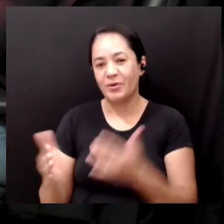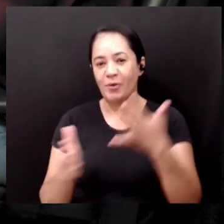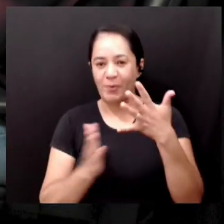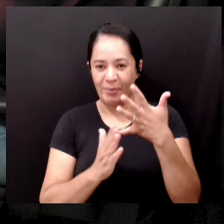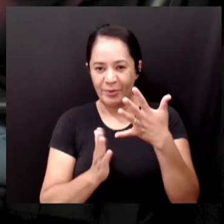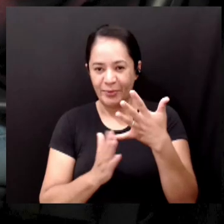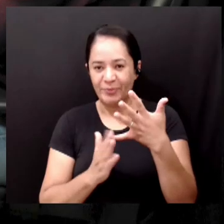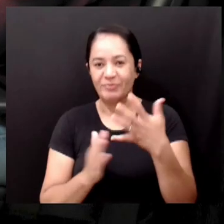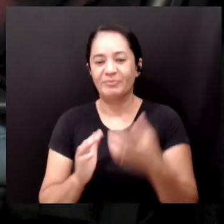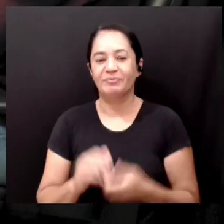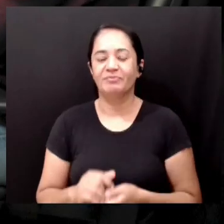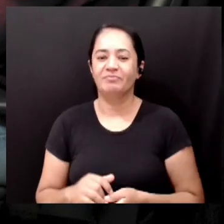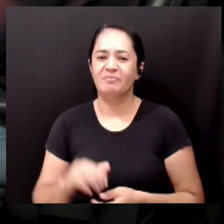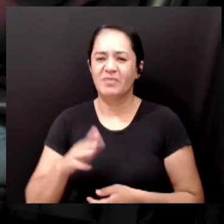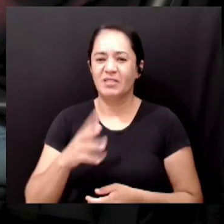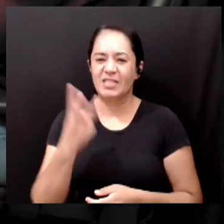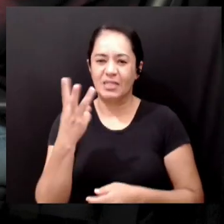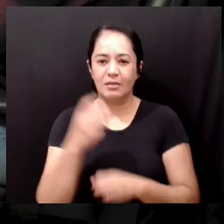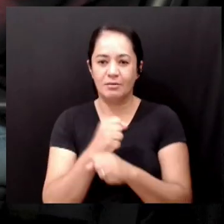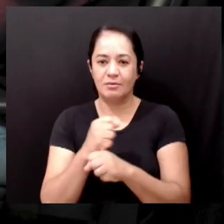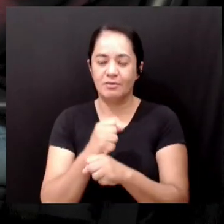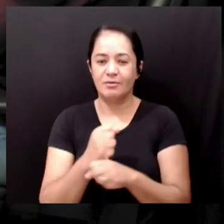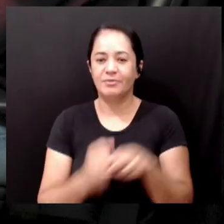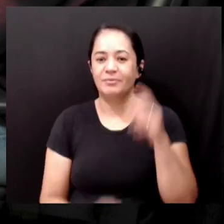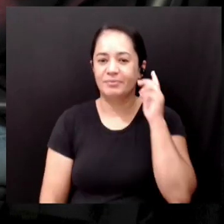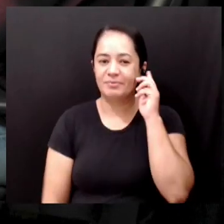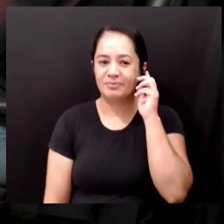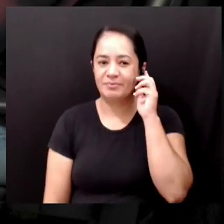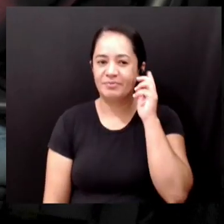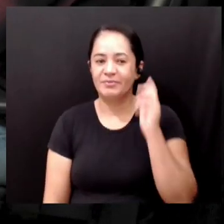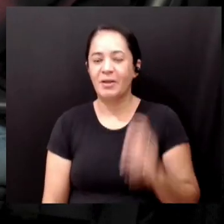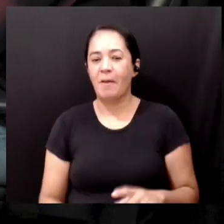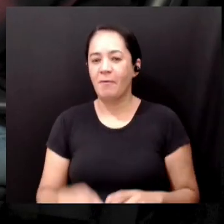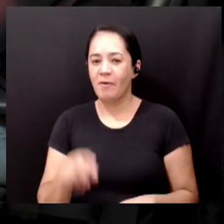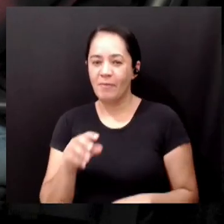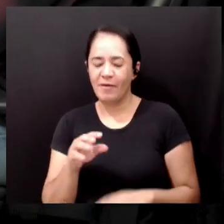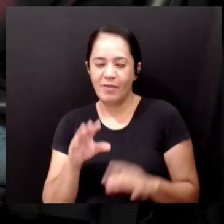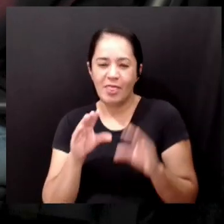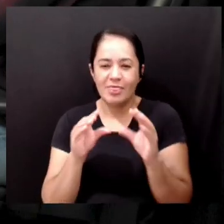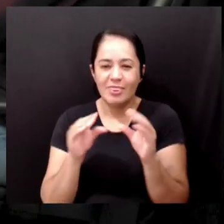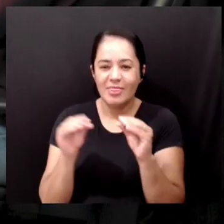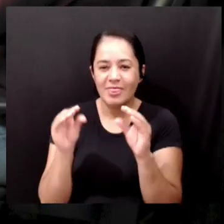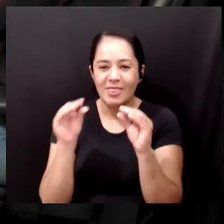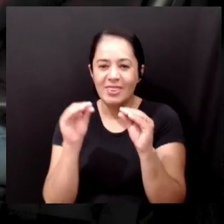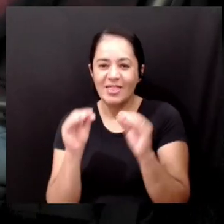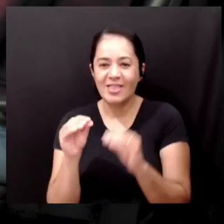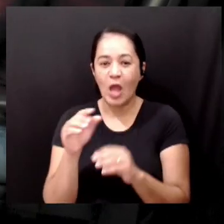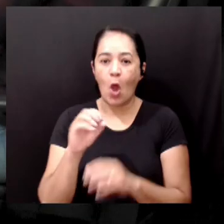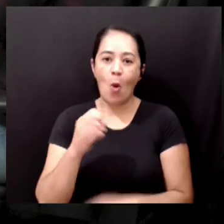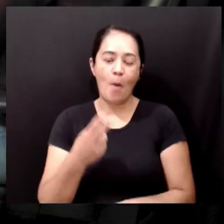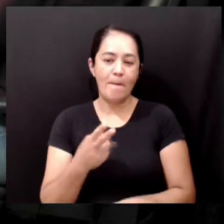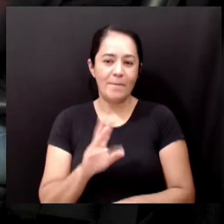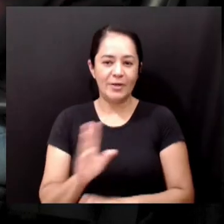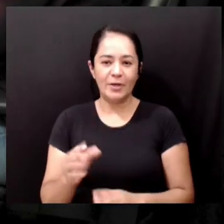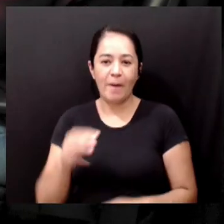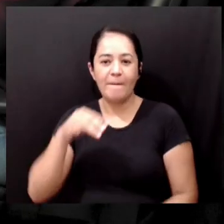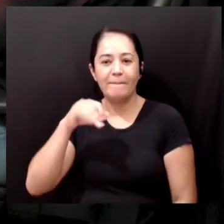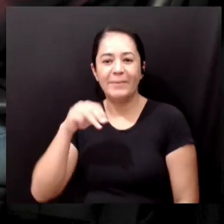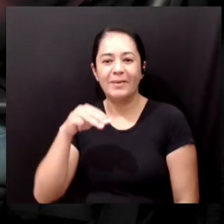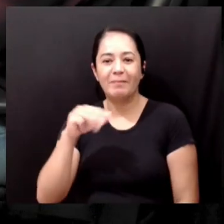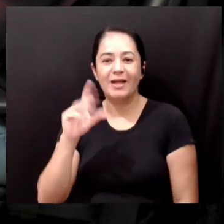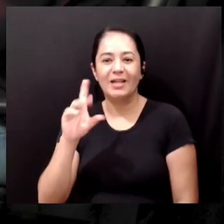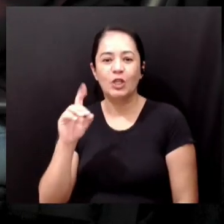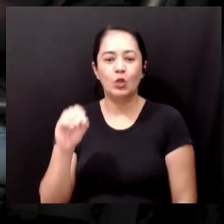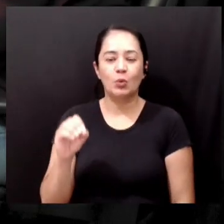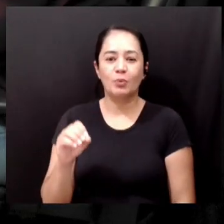de 3 anos. Tá. É o mais novo, mas foi o mimado ou não foi mimado? Como que você se considera hoje? Você está falando daquela questão